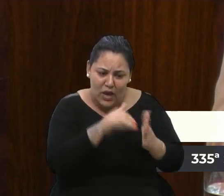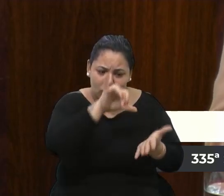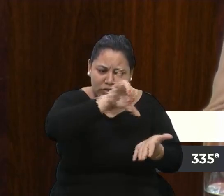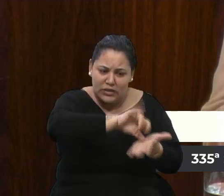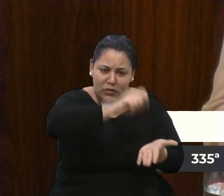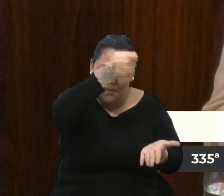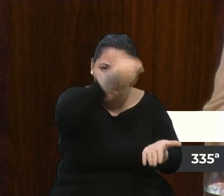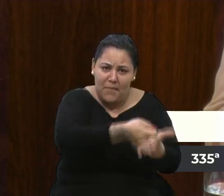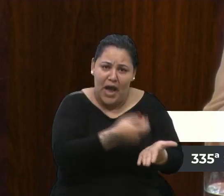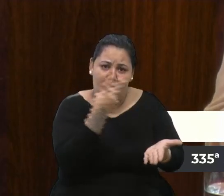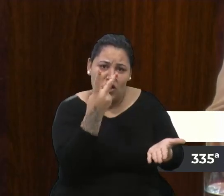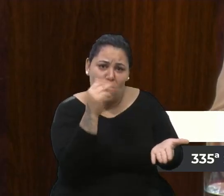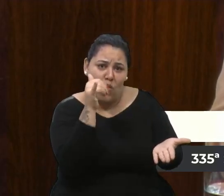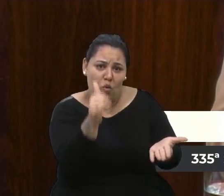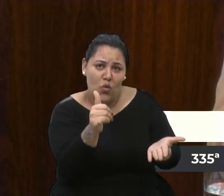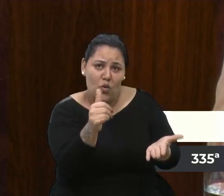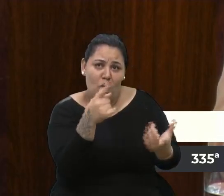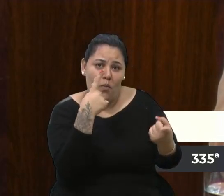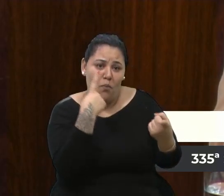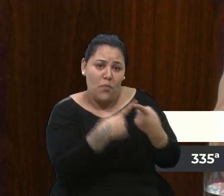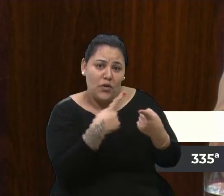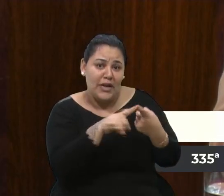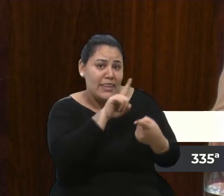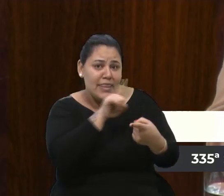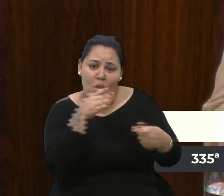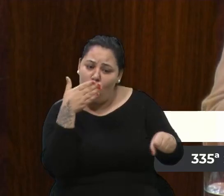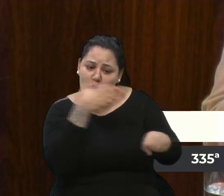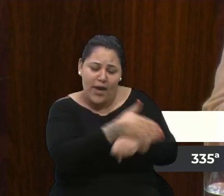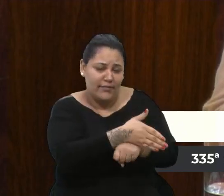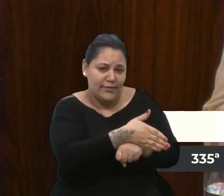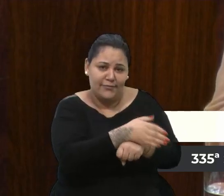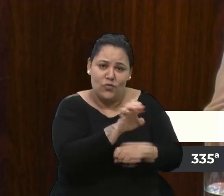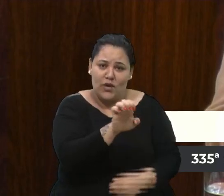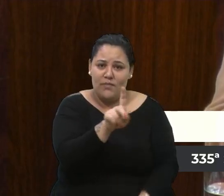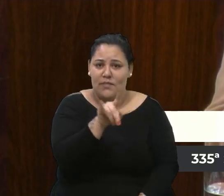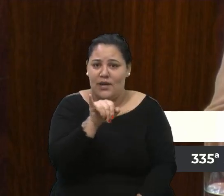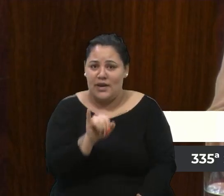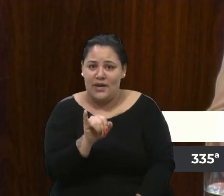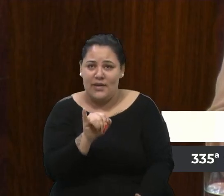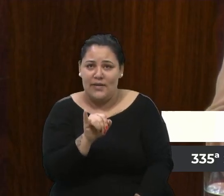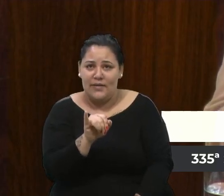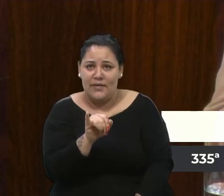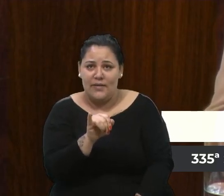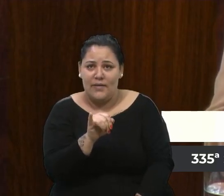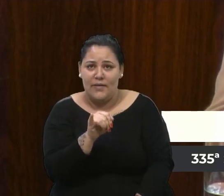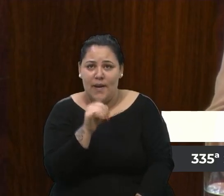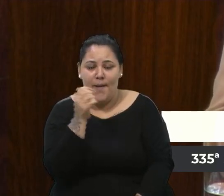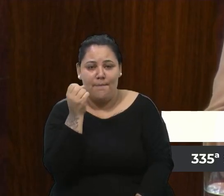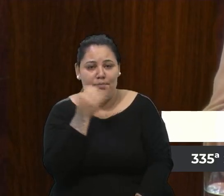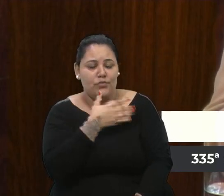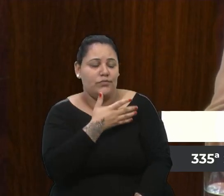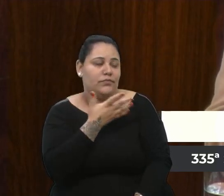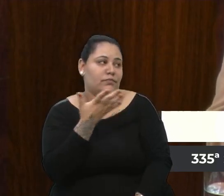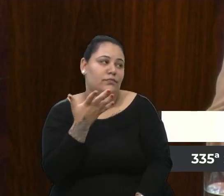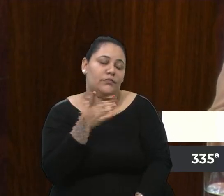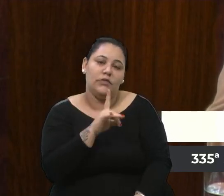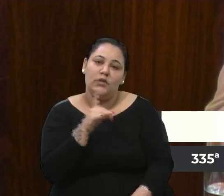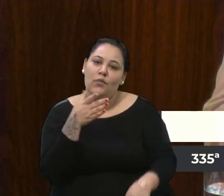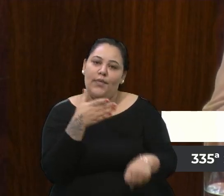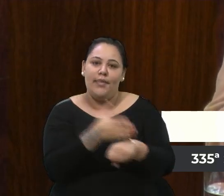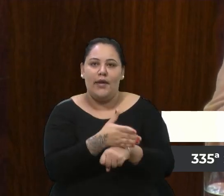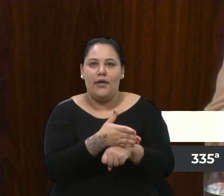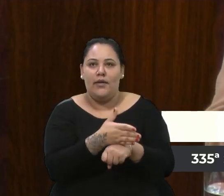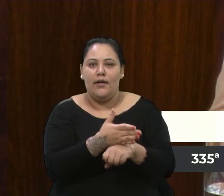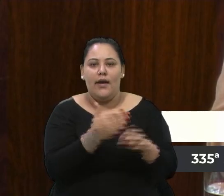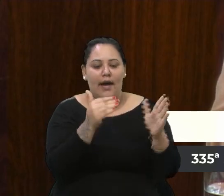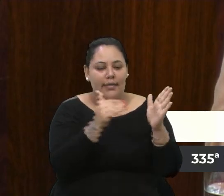passagens, porque o ônibus não entra no EPI. O mais absurdo para mim é o fato do ônibus só ir